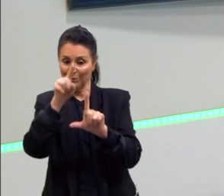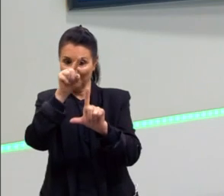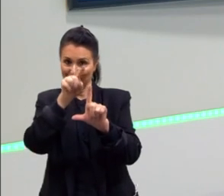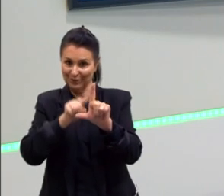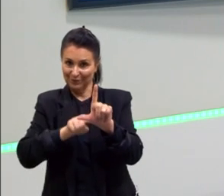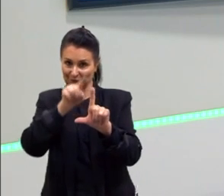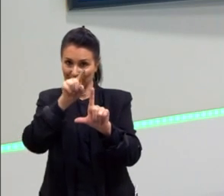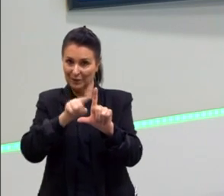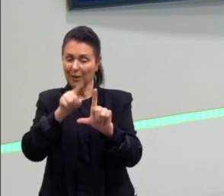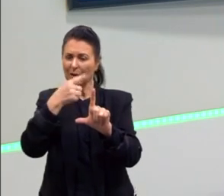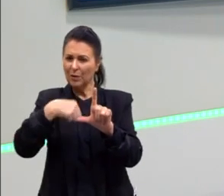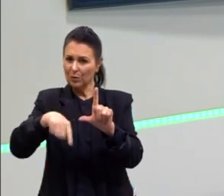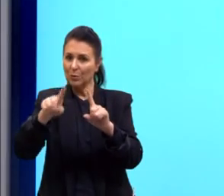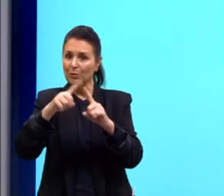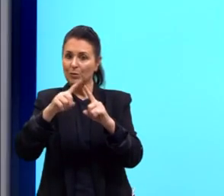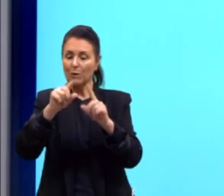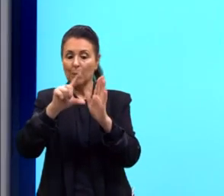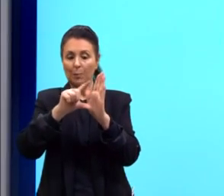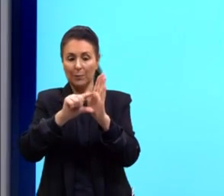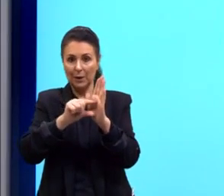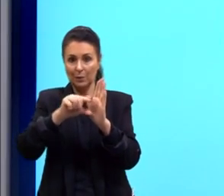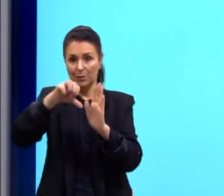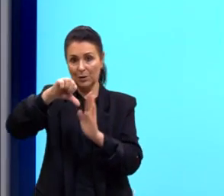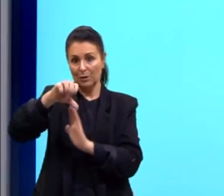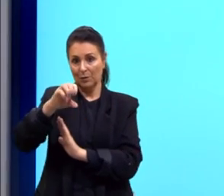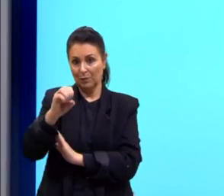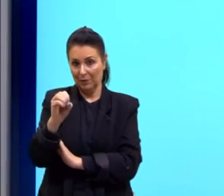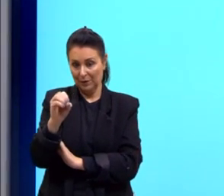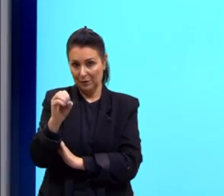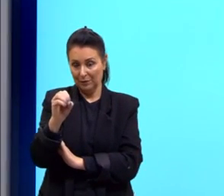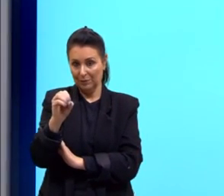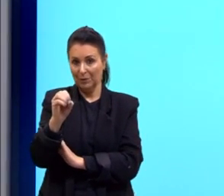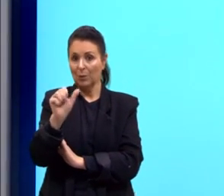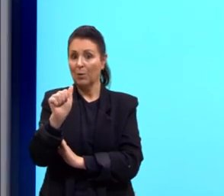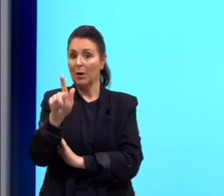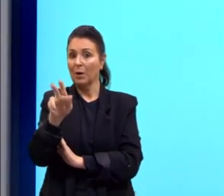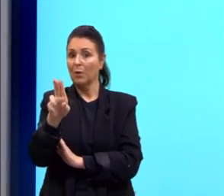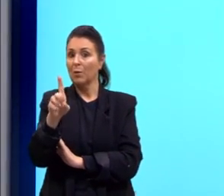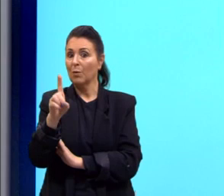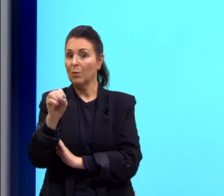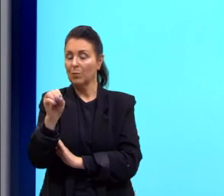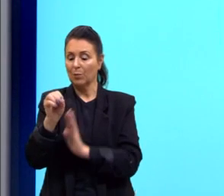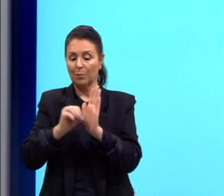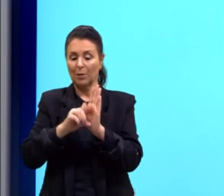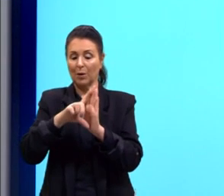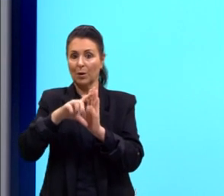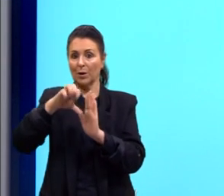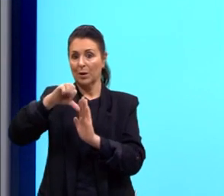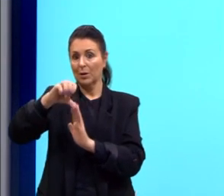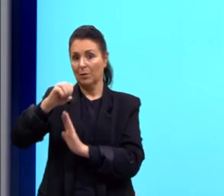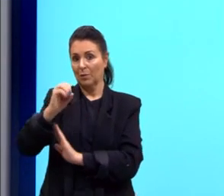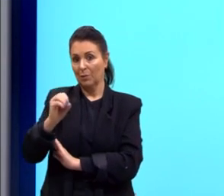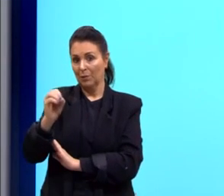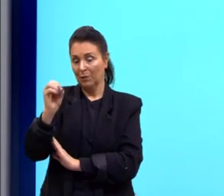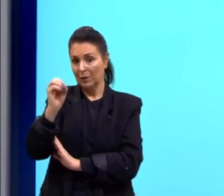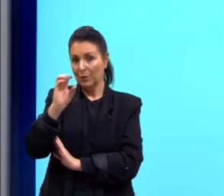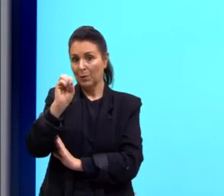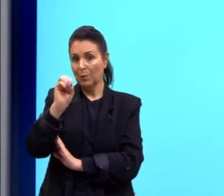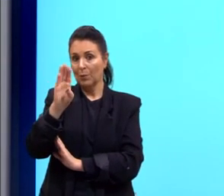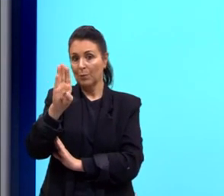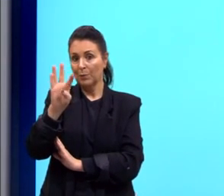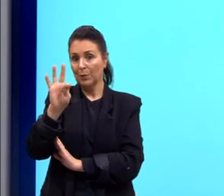nós temos né os outros tipos menor do que 90 chamado de Agudo maior do que 90 o